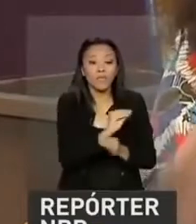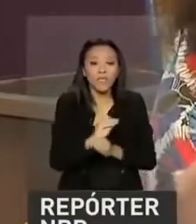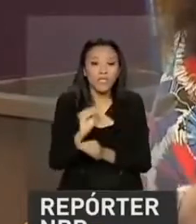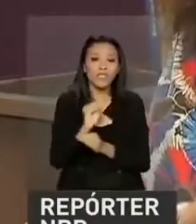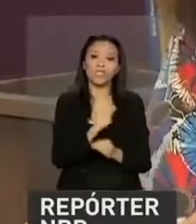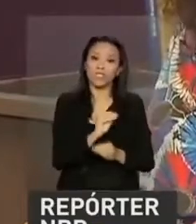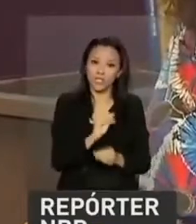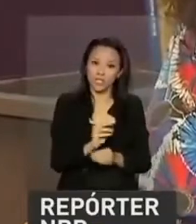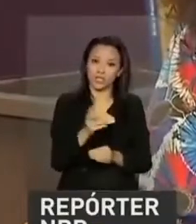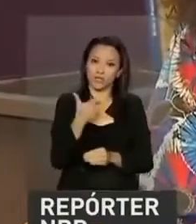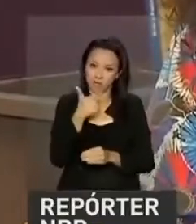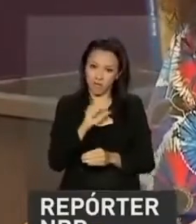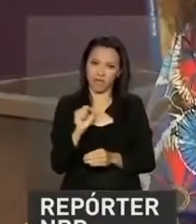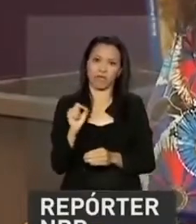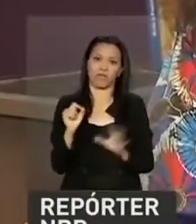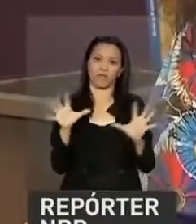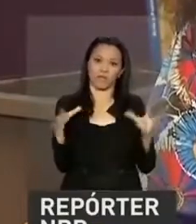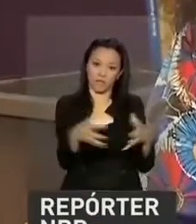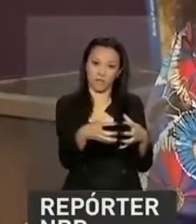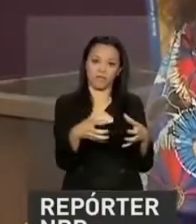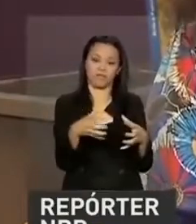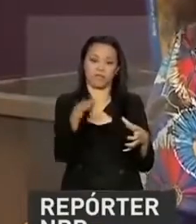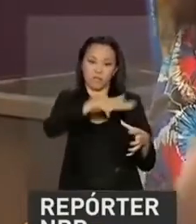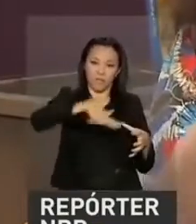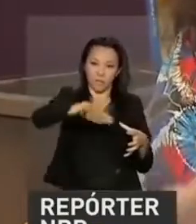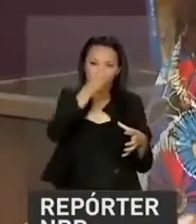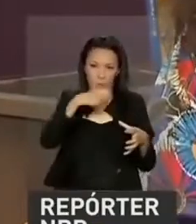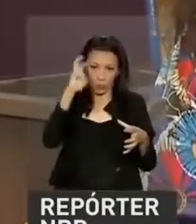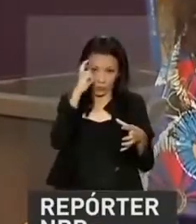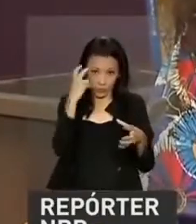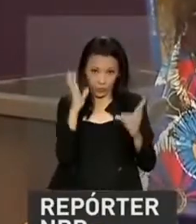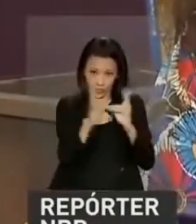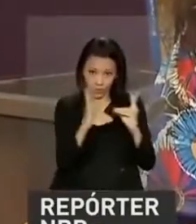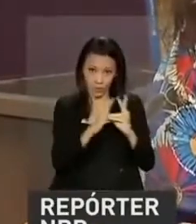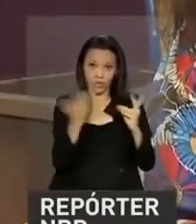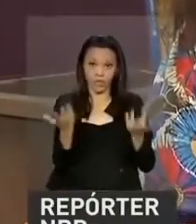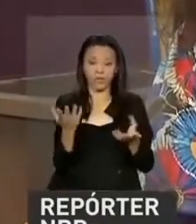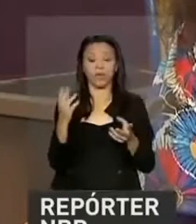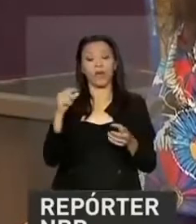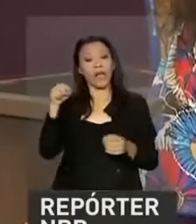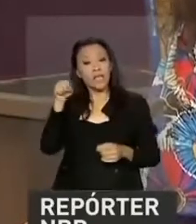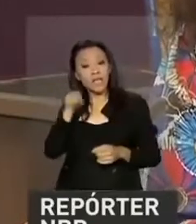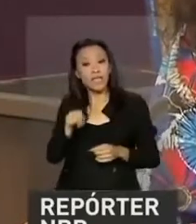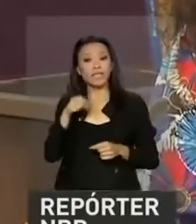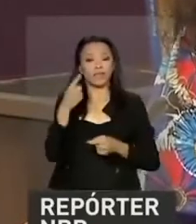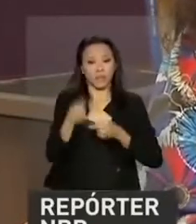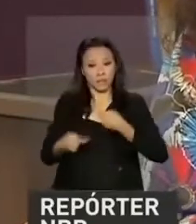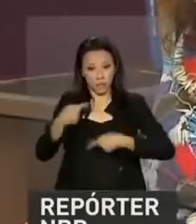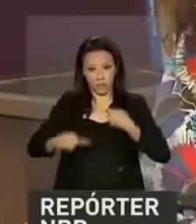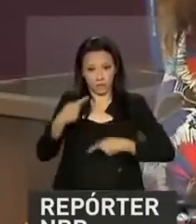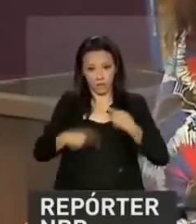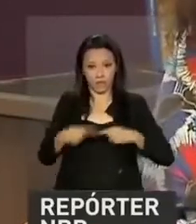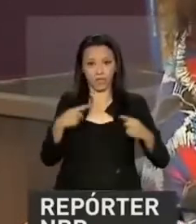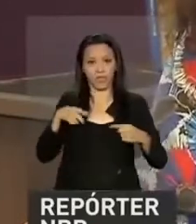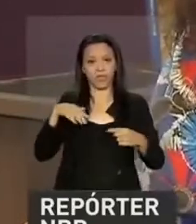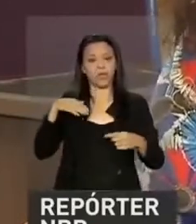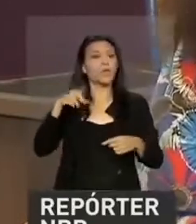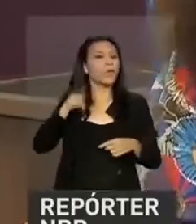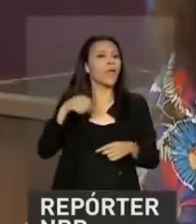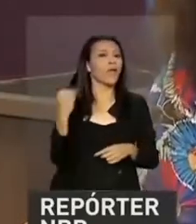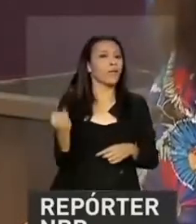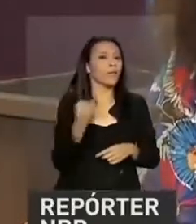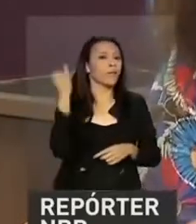para os detentores desse bem. E aí, dentro dessa política, a parte mais importante dela